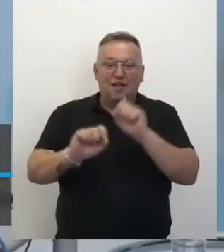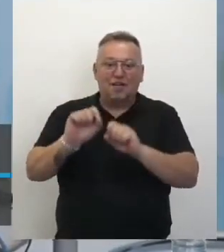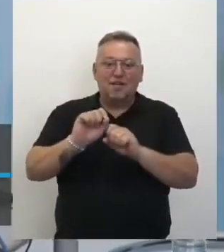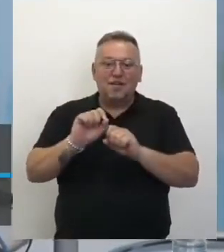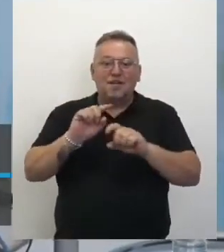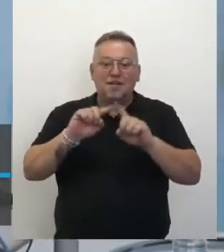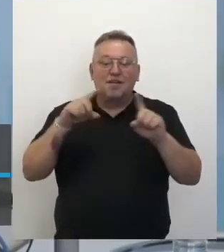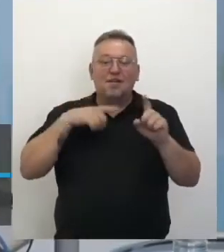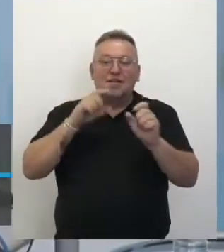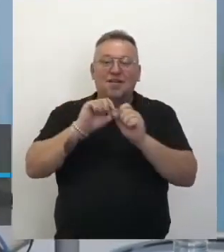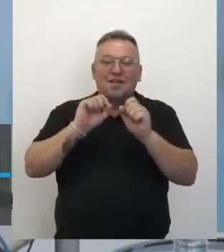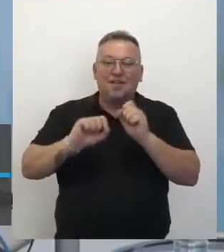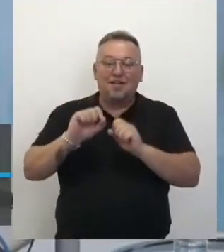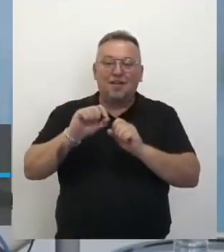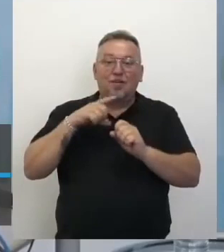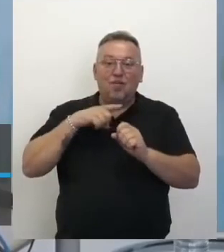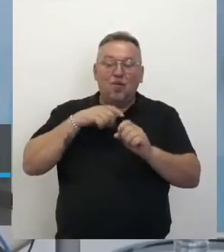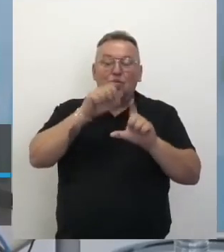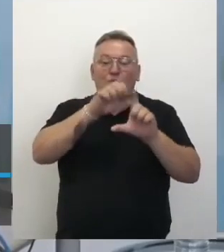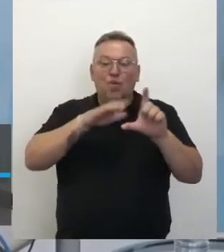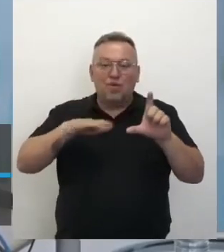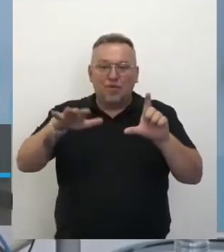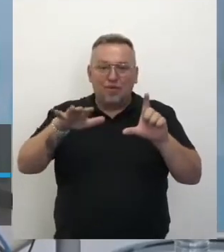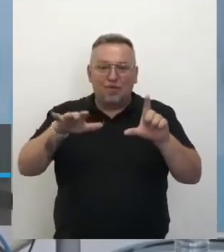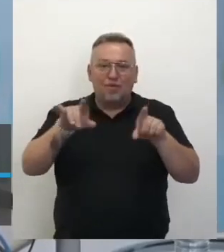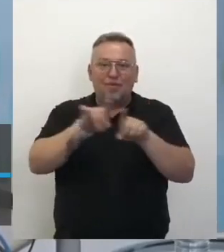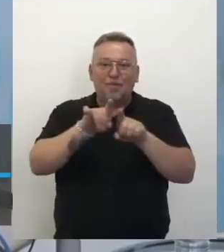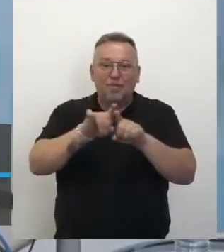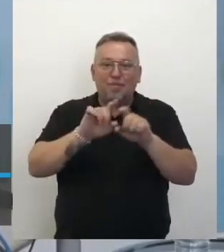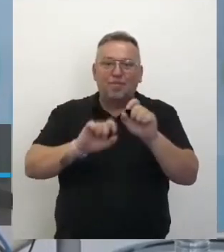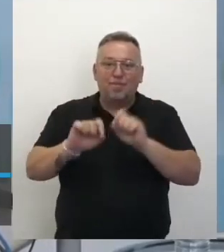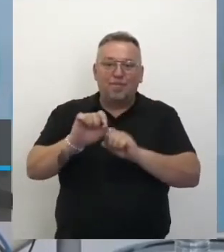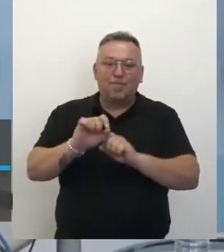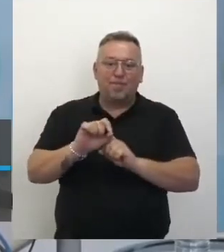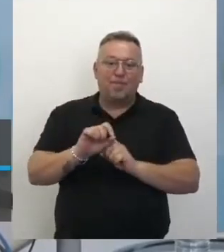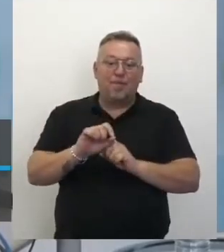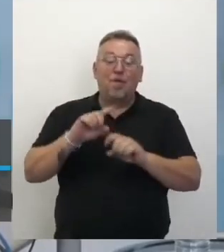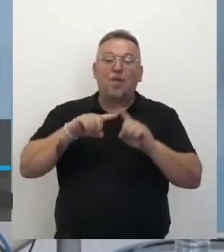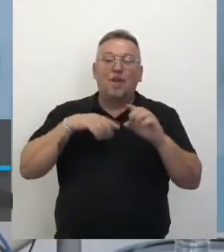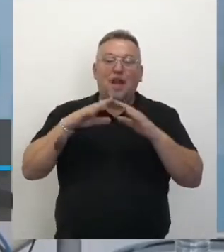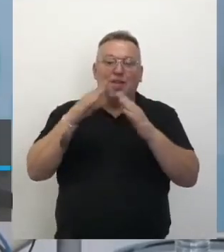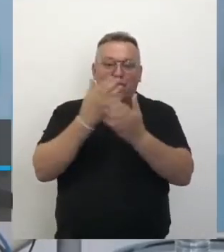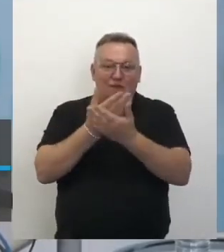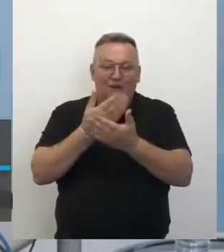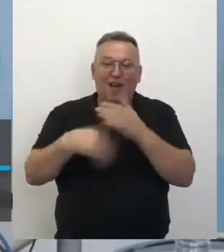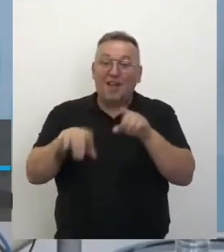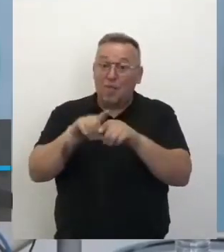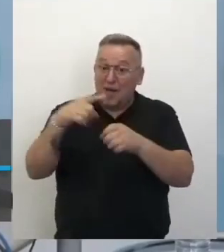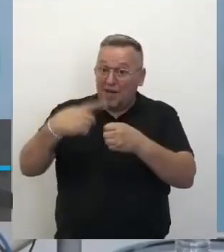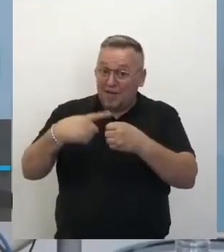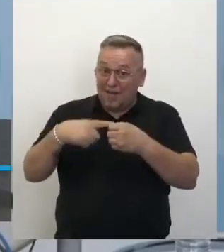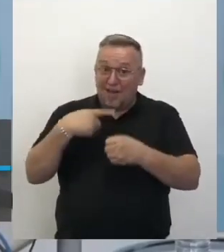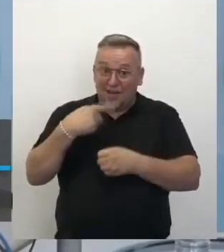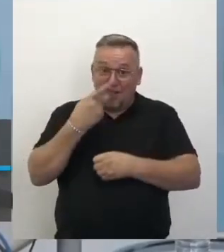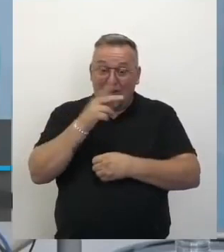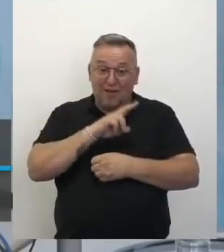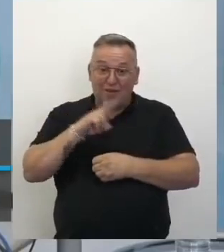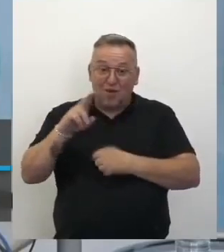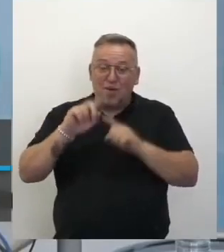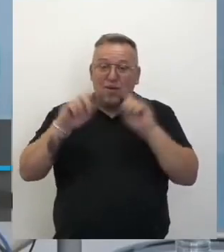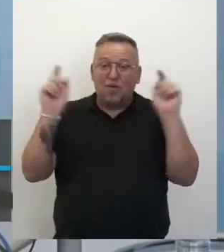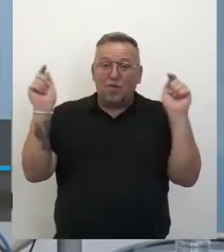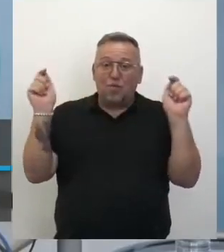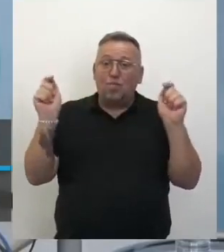Educação. Eu sou o Tony, seria o seu moderador hoje. Não esqueça aí de mandar o nome do aluno, o nome da escola e a cidade de onde você está falando, para que a gente possa